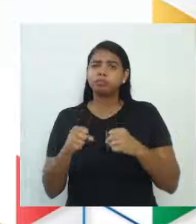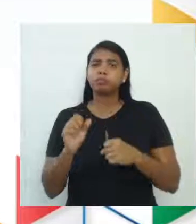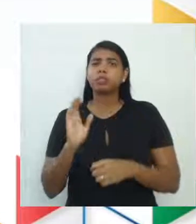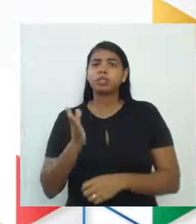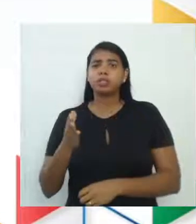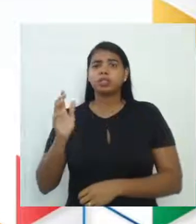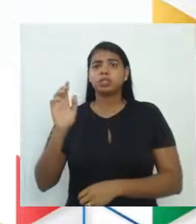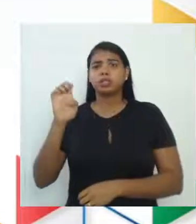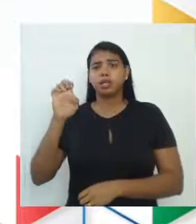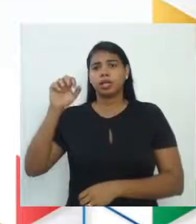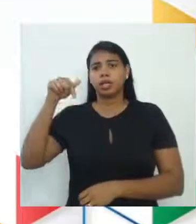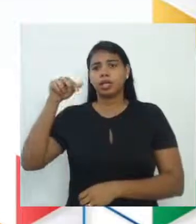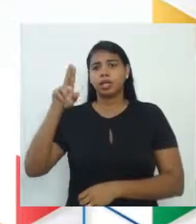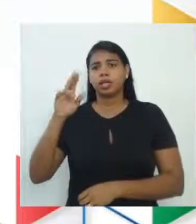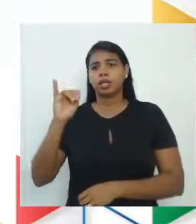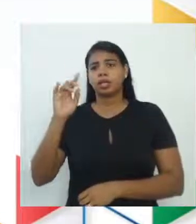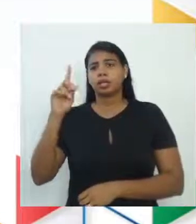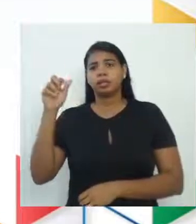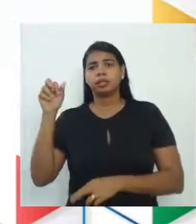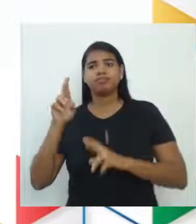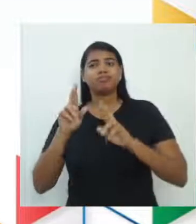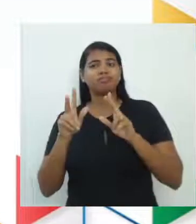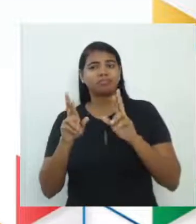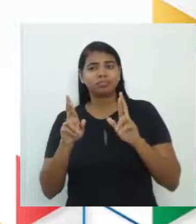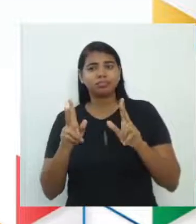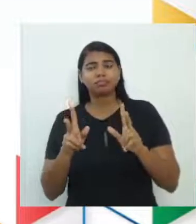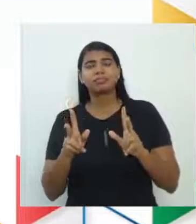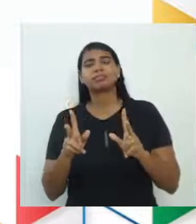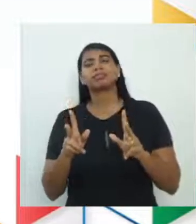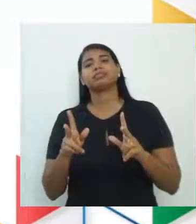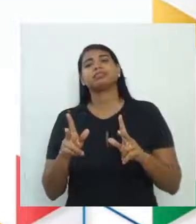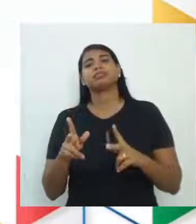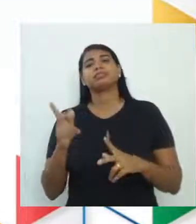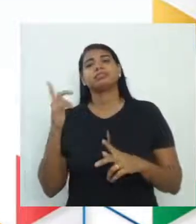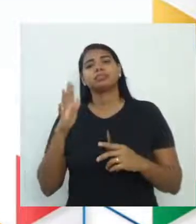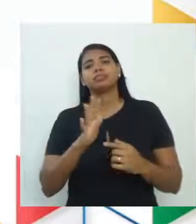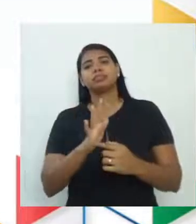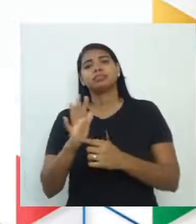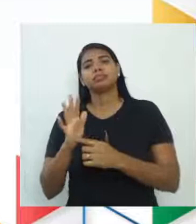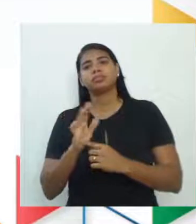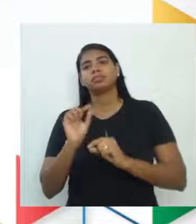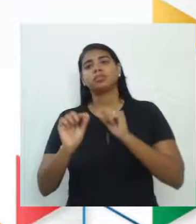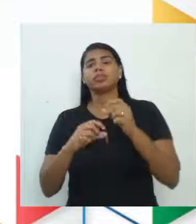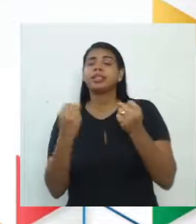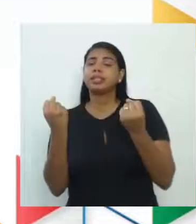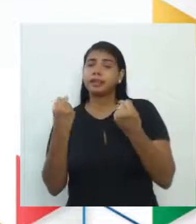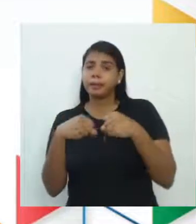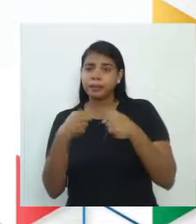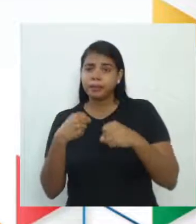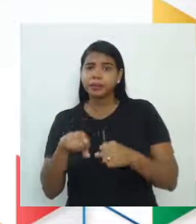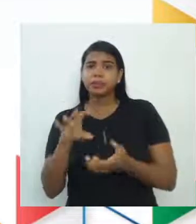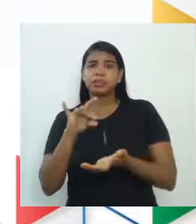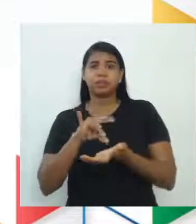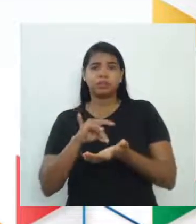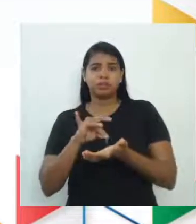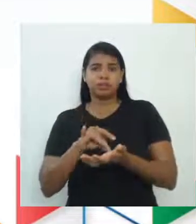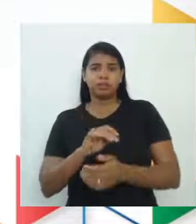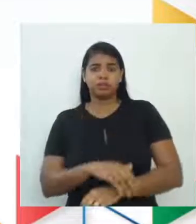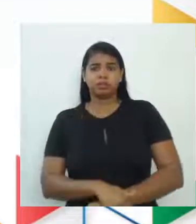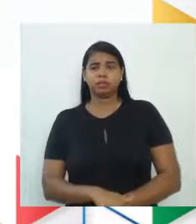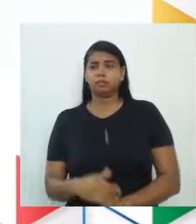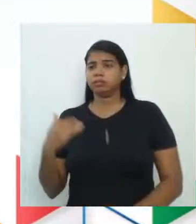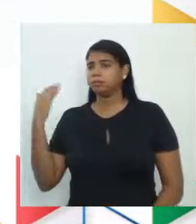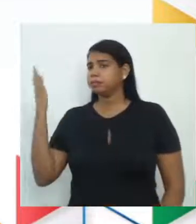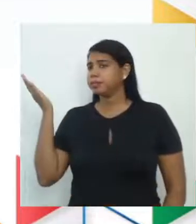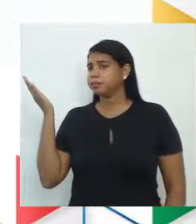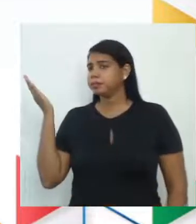equidade trata as pessoas de formas diferentes, levando em consideração o que elas precisam. E aí agora faz sentido a imagem que a